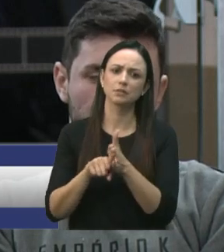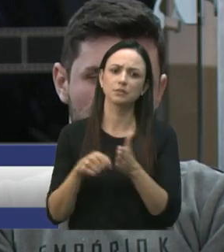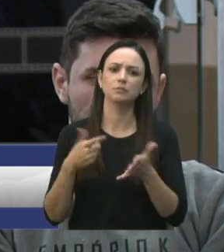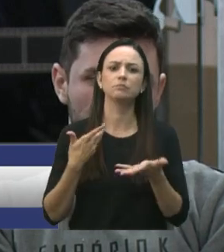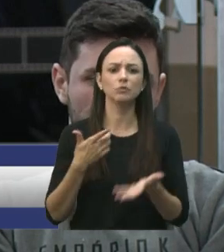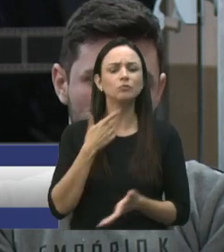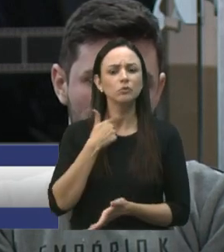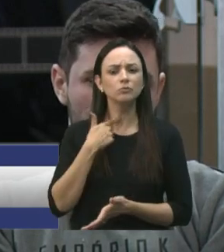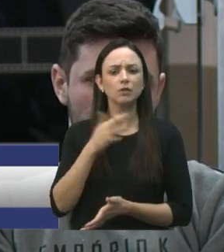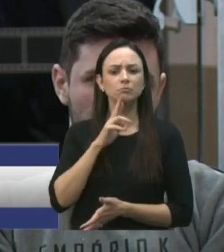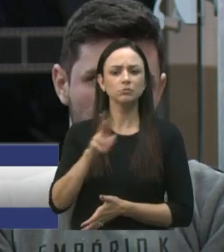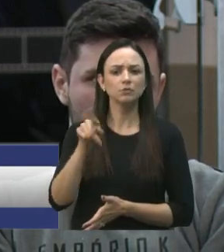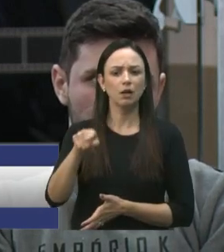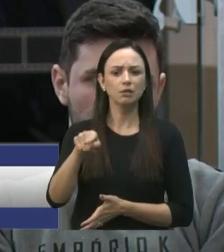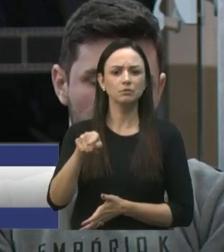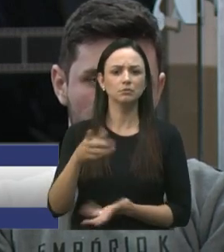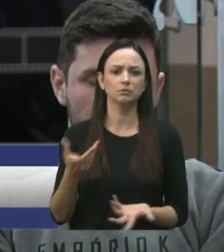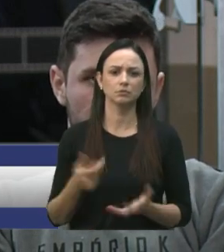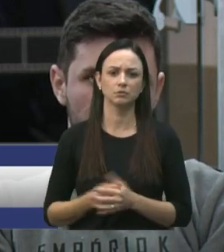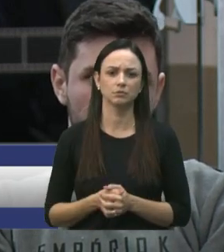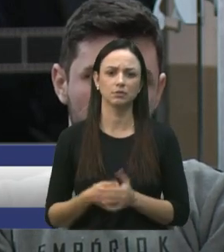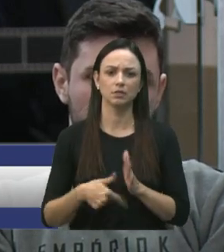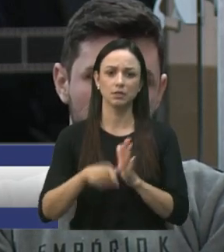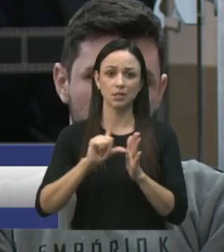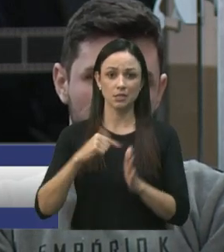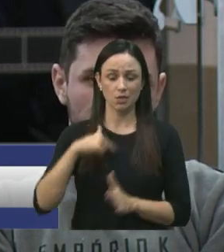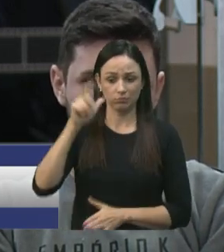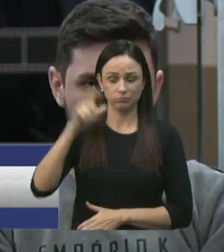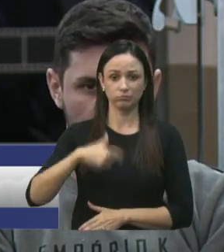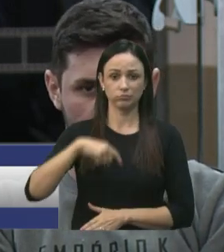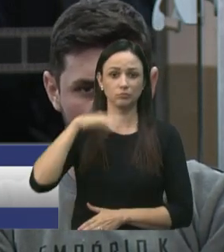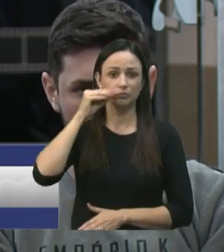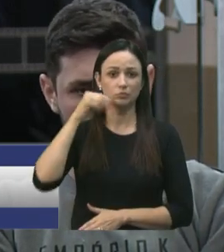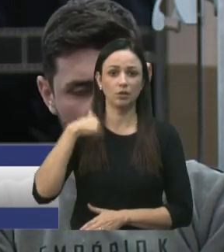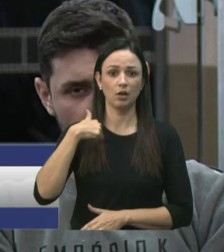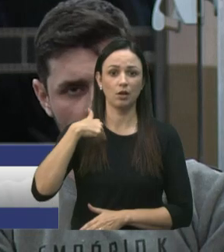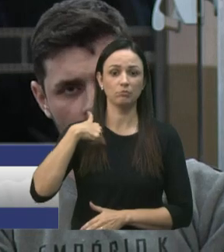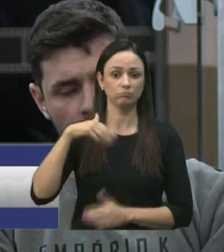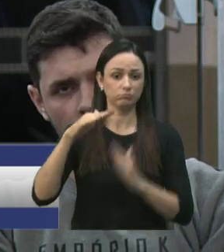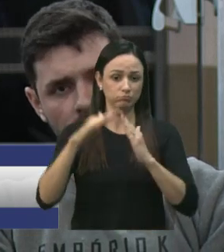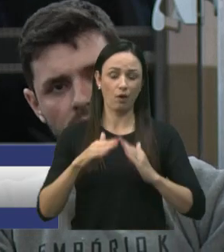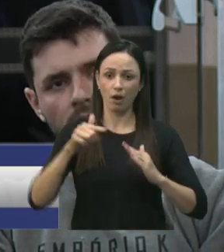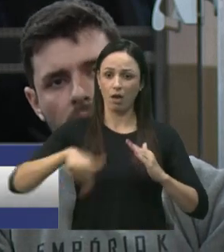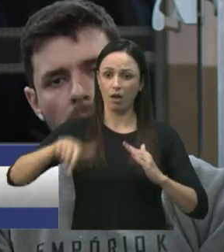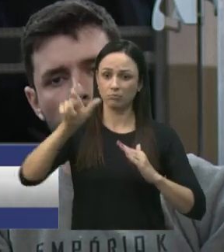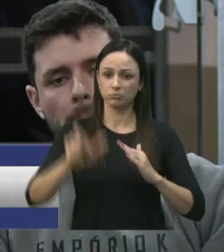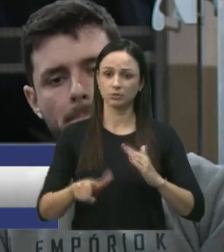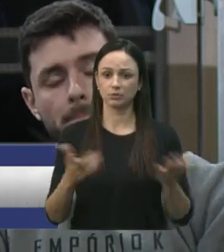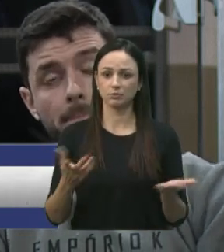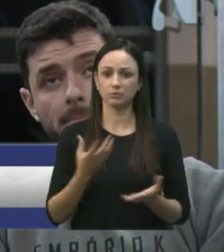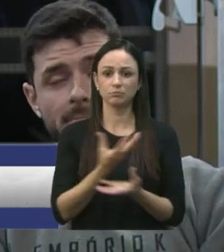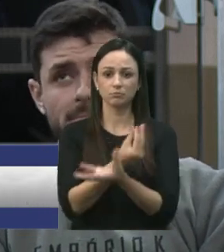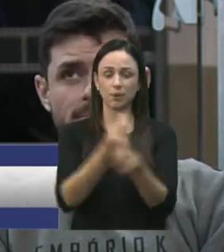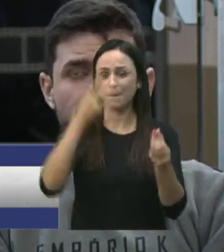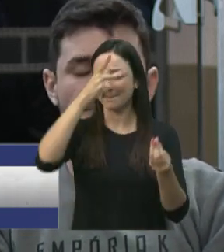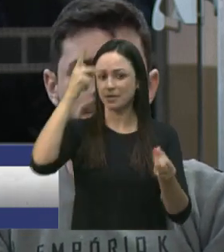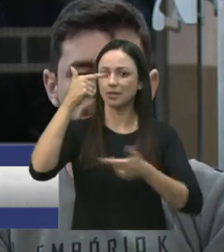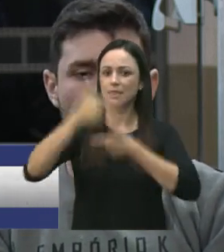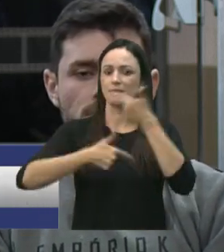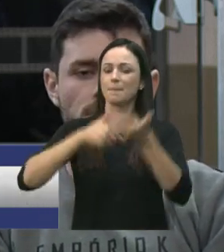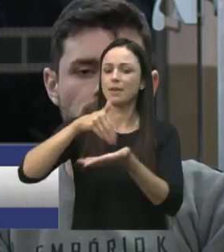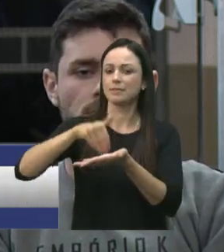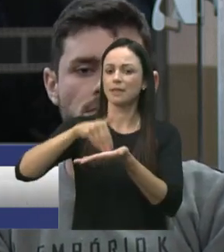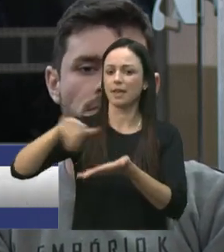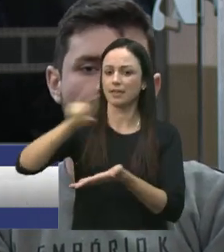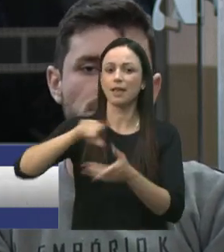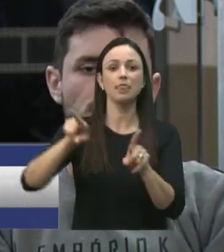de ter, né, respondido. E antes de ser servidora, eu sou uma munícipe, assim como tantas pessoas que trabalham nas secretarias